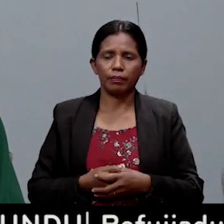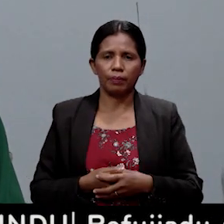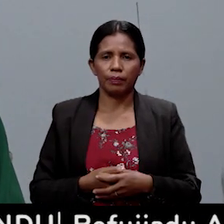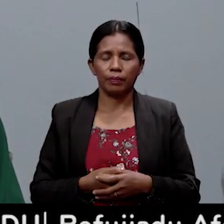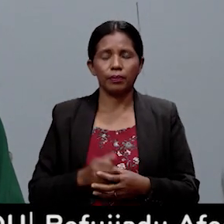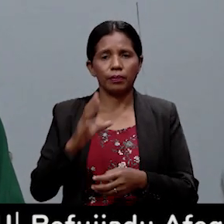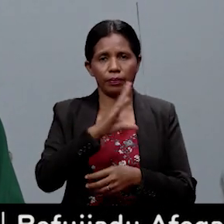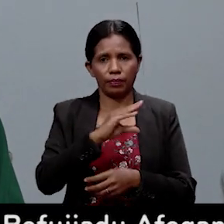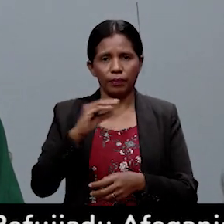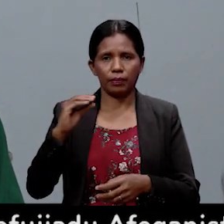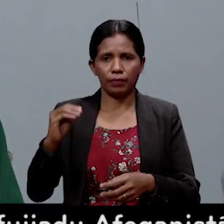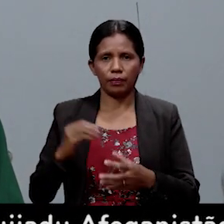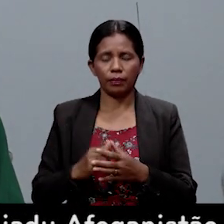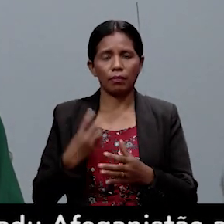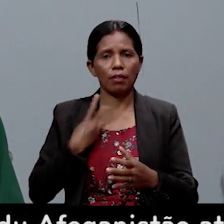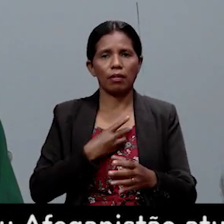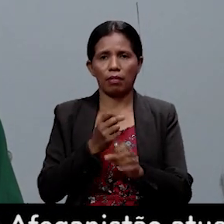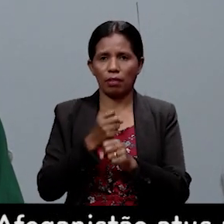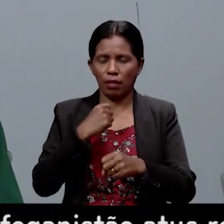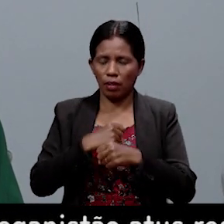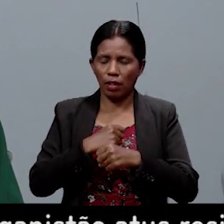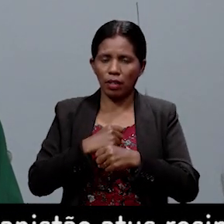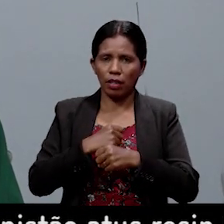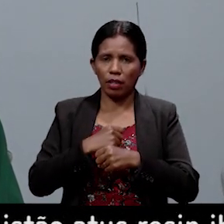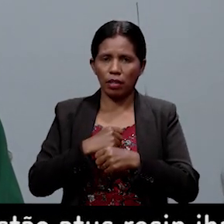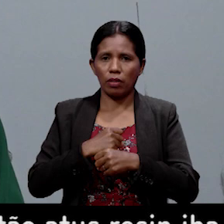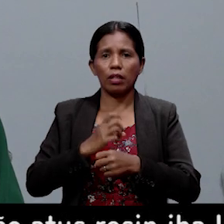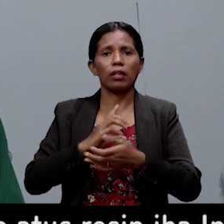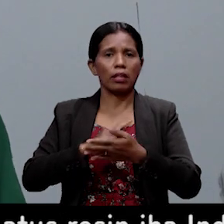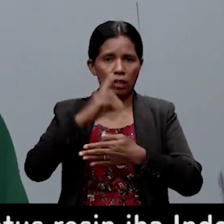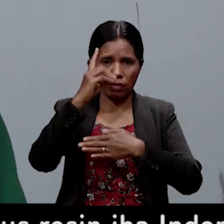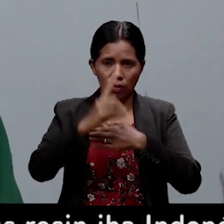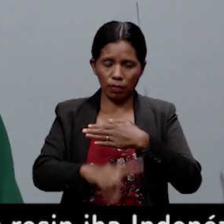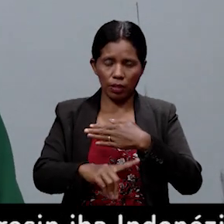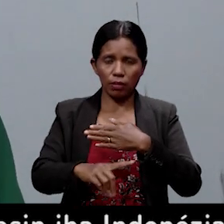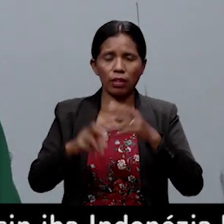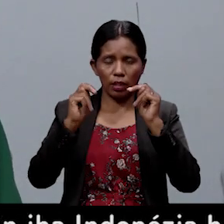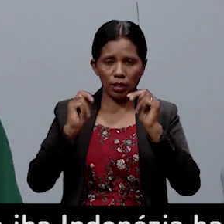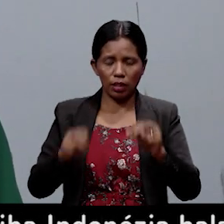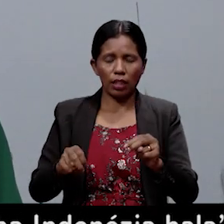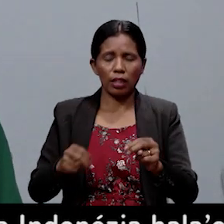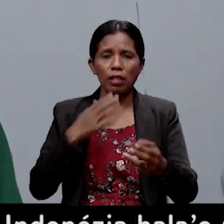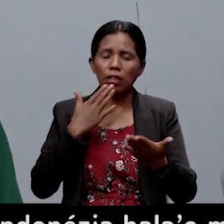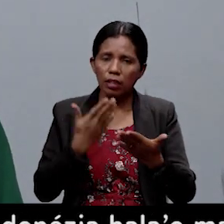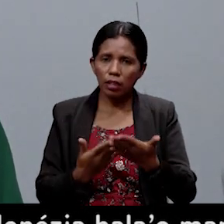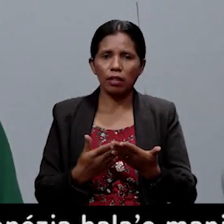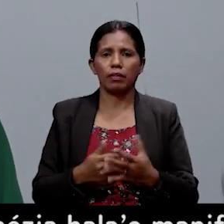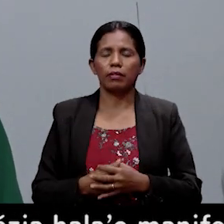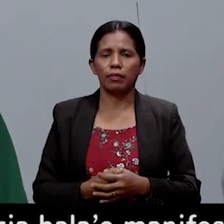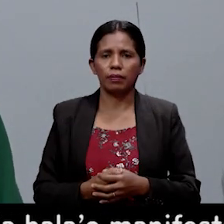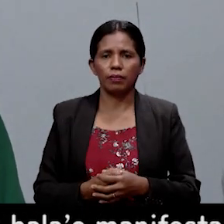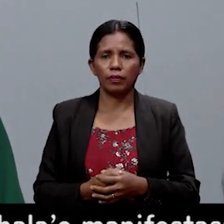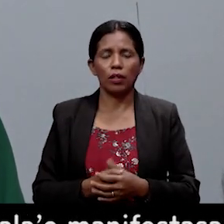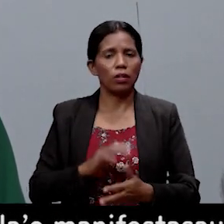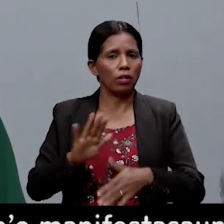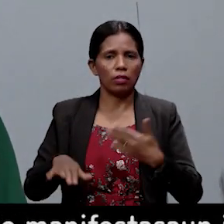No, ita halau, desenvolvimento nebe, tem que máximo, tem que ativo.